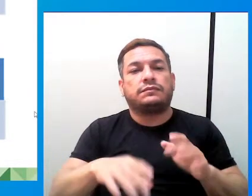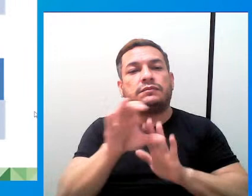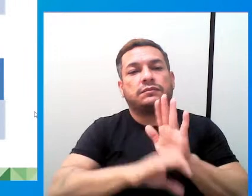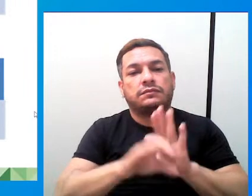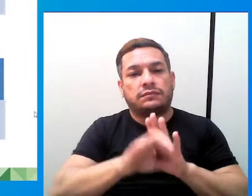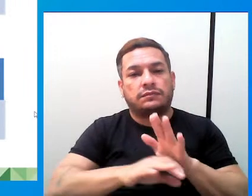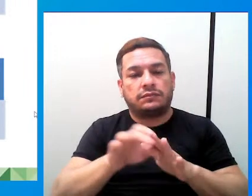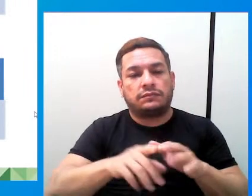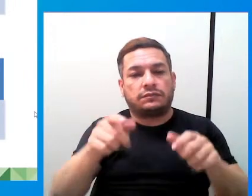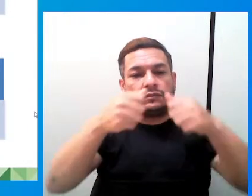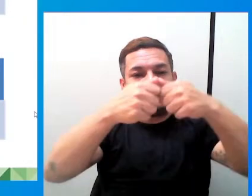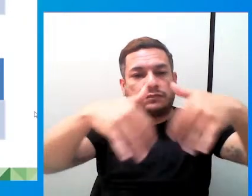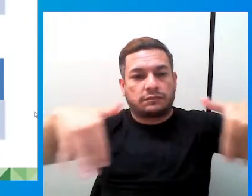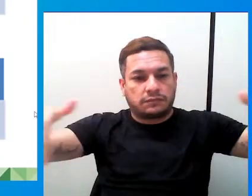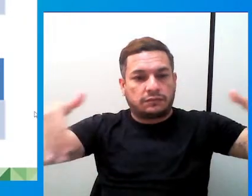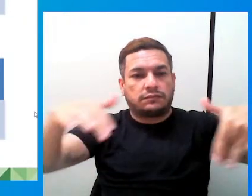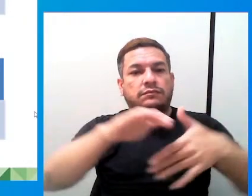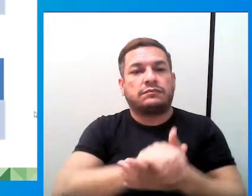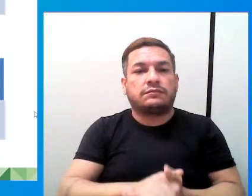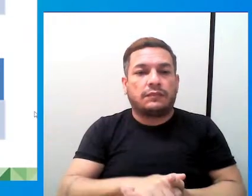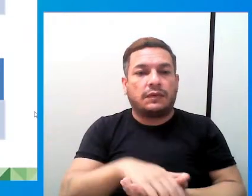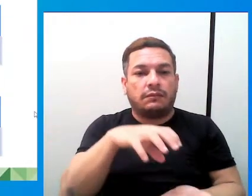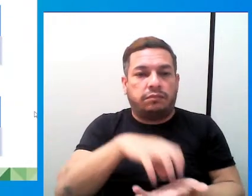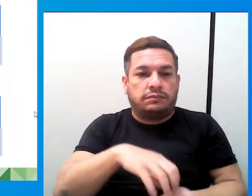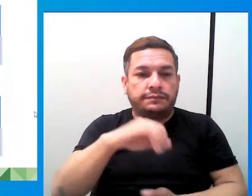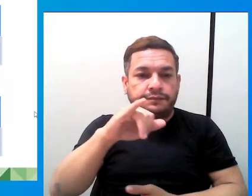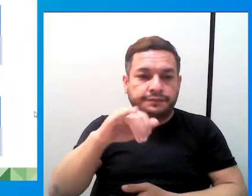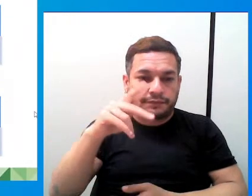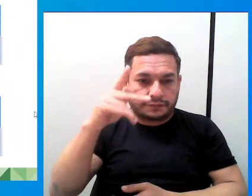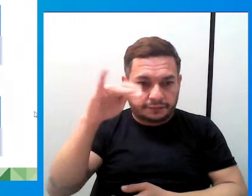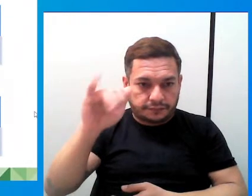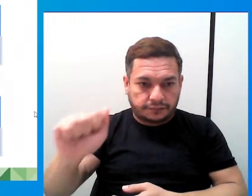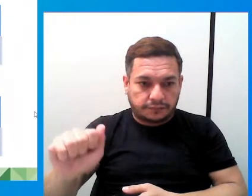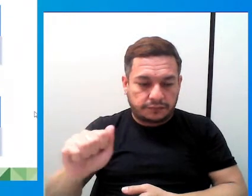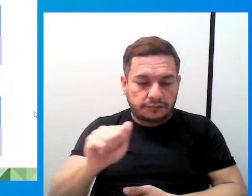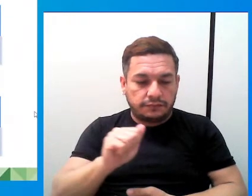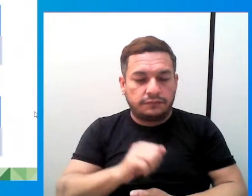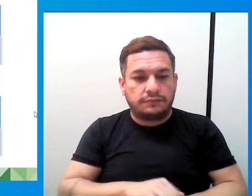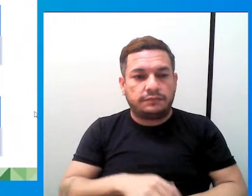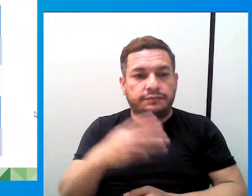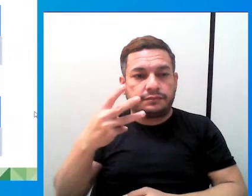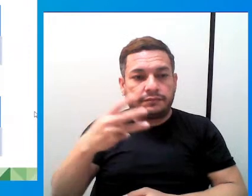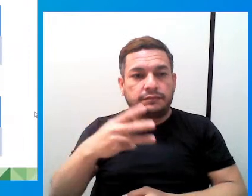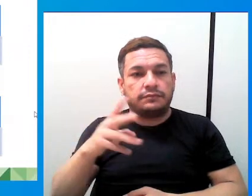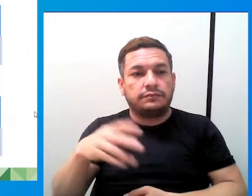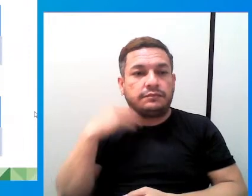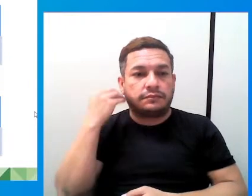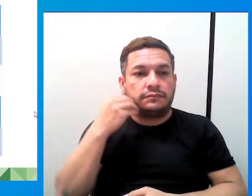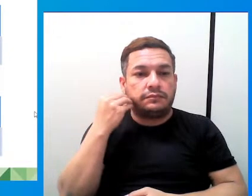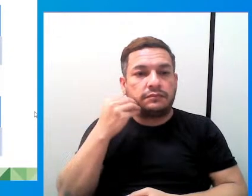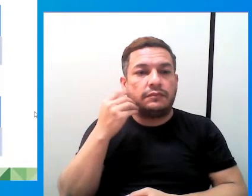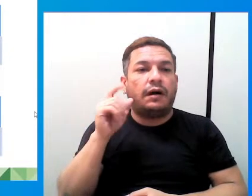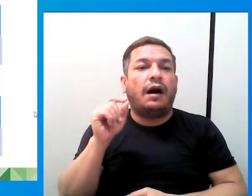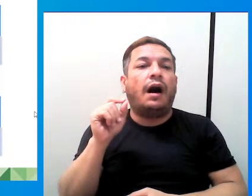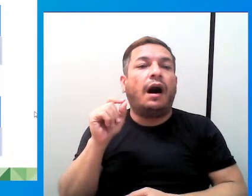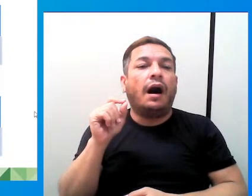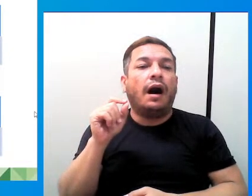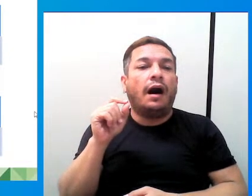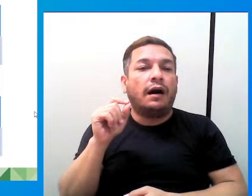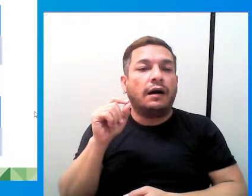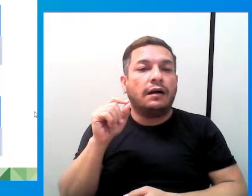as formações que eu já disse, regionalizadas, e a etapa 3 é essa experimentação que eu já